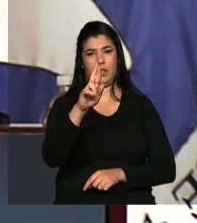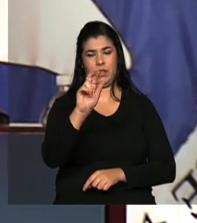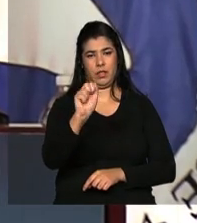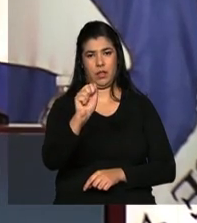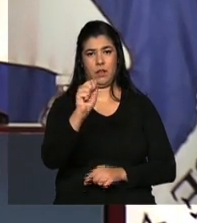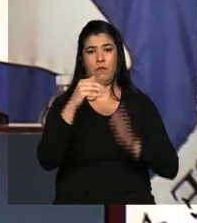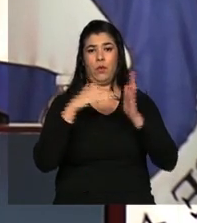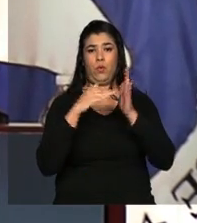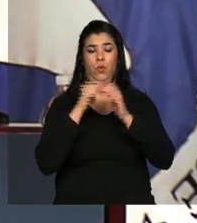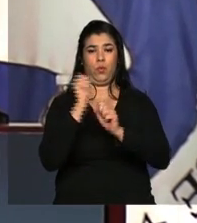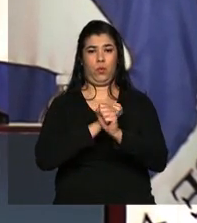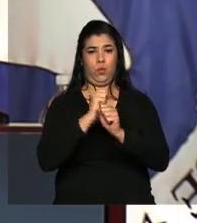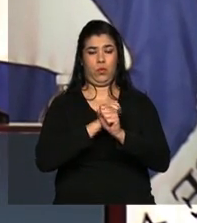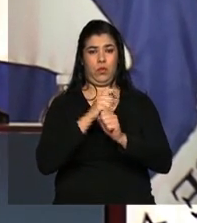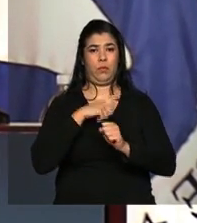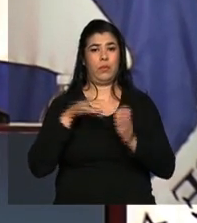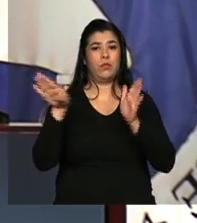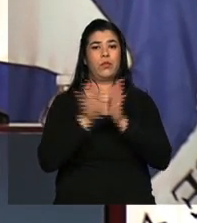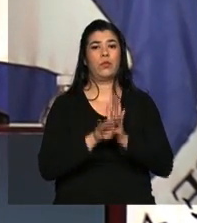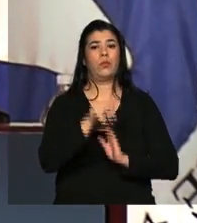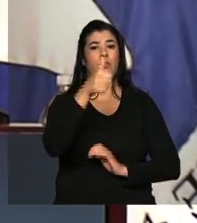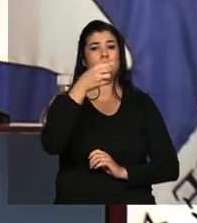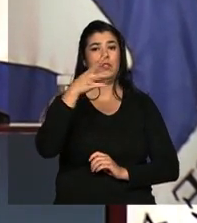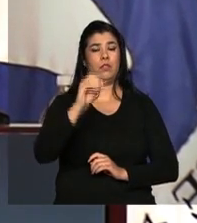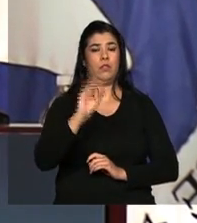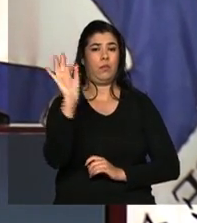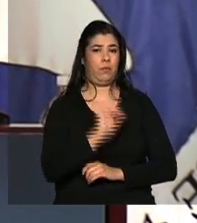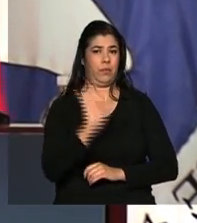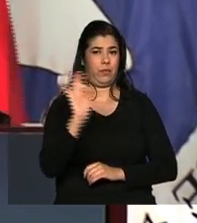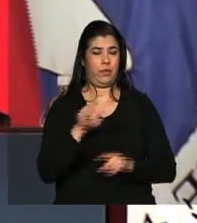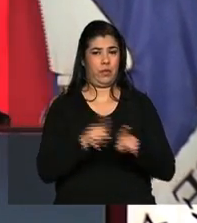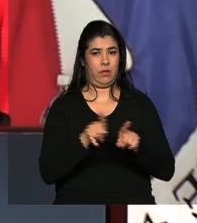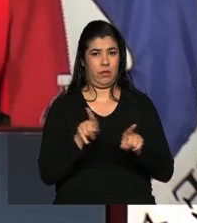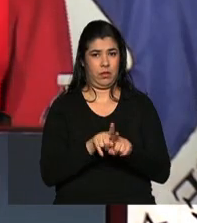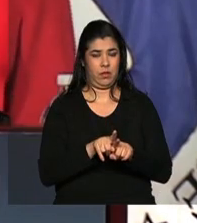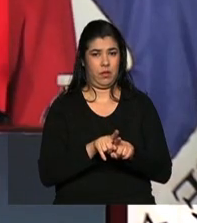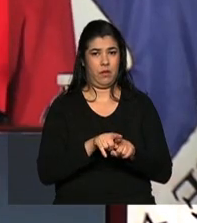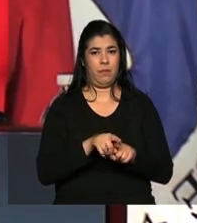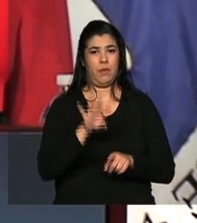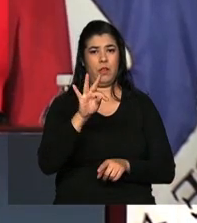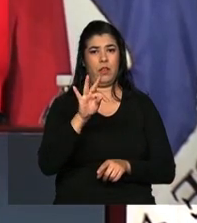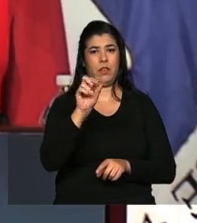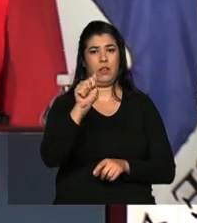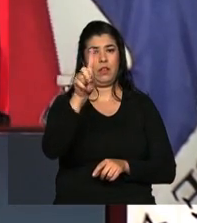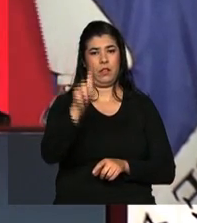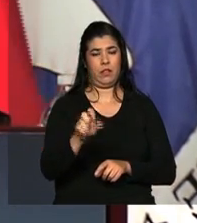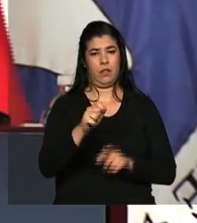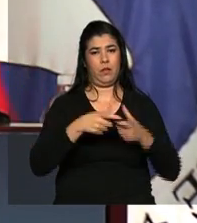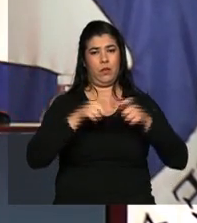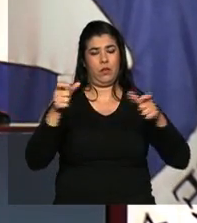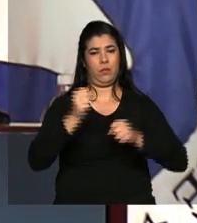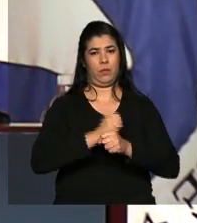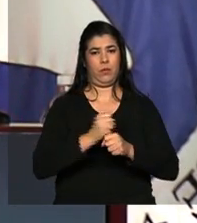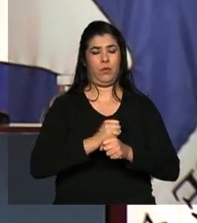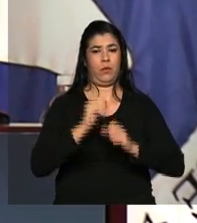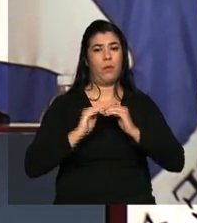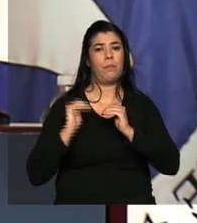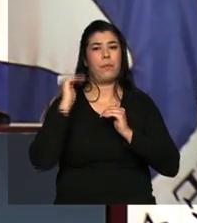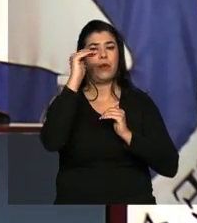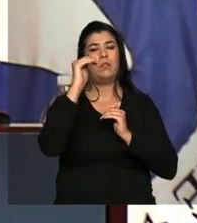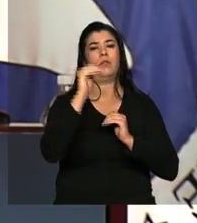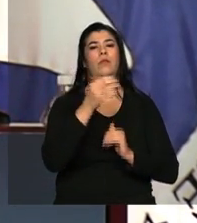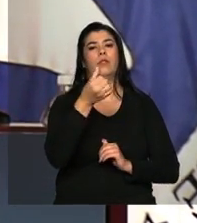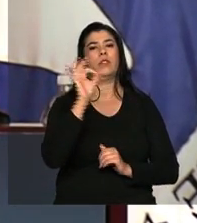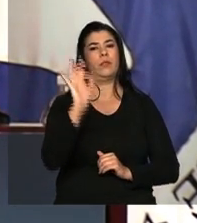anos chegou a 130%, com taxas de crescimento anual acima de